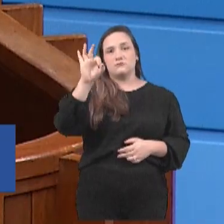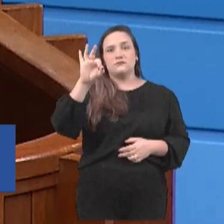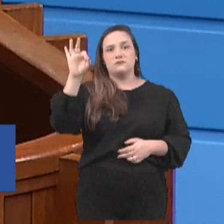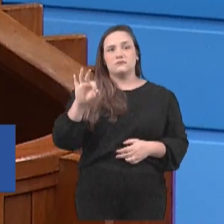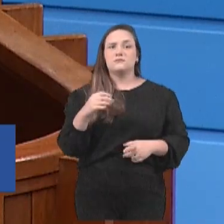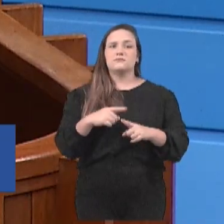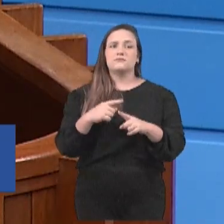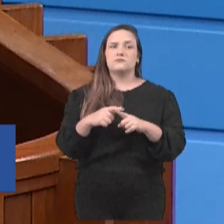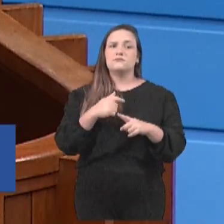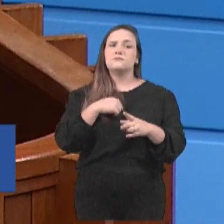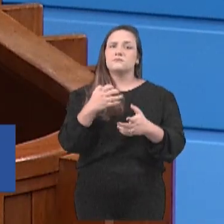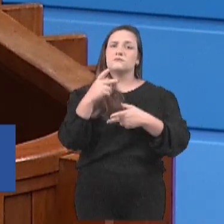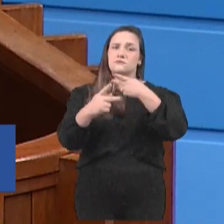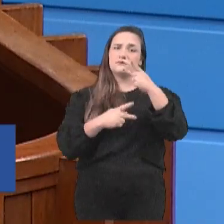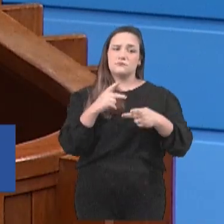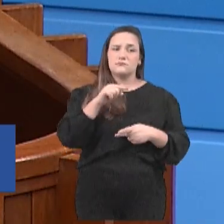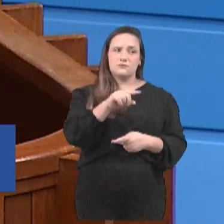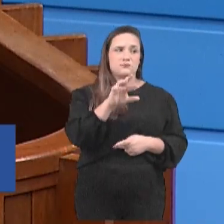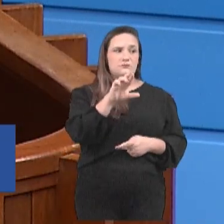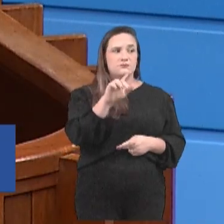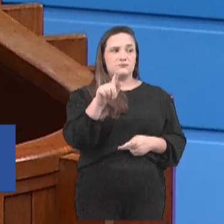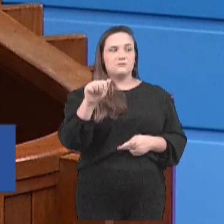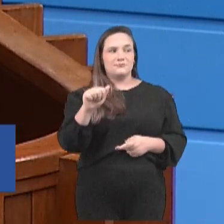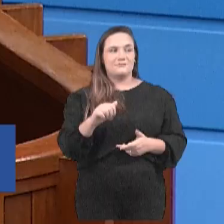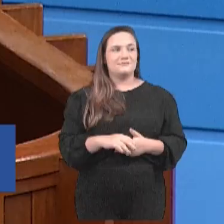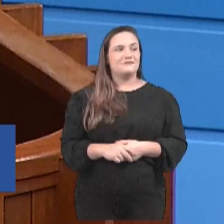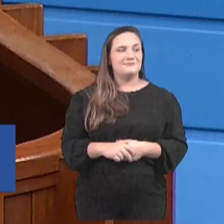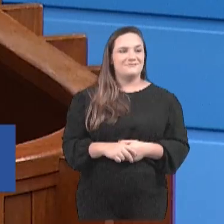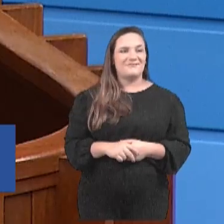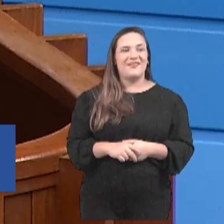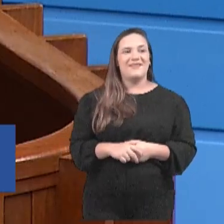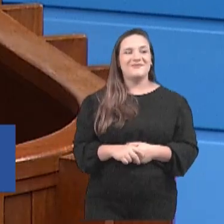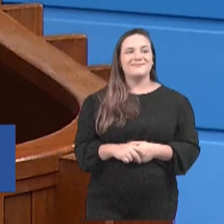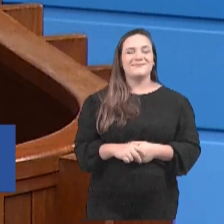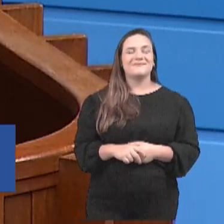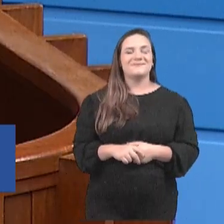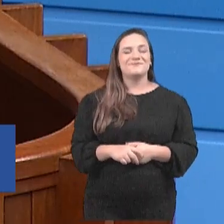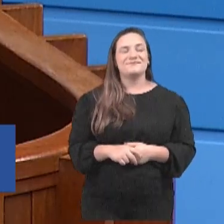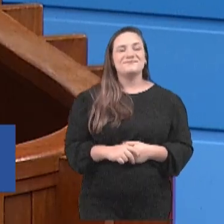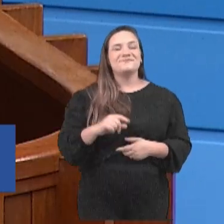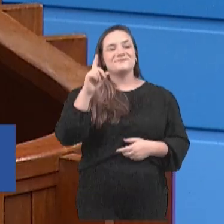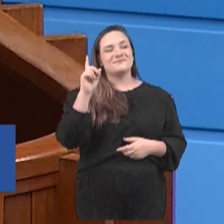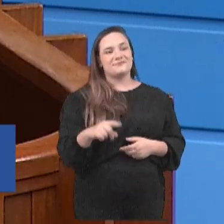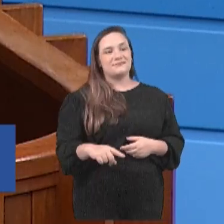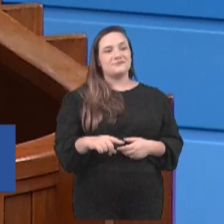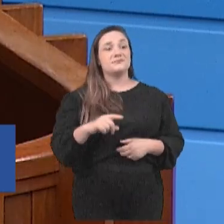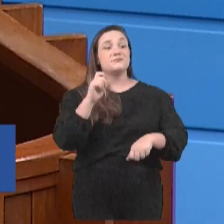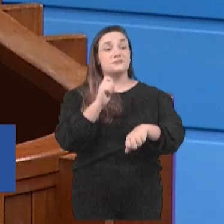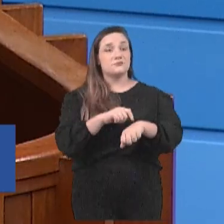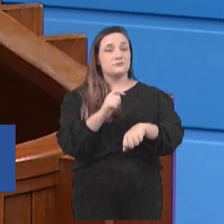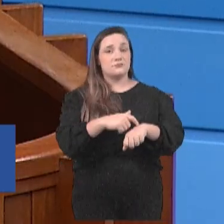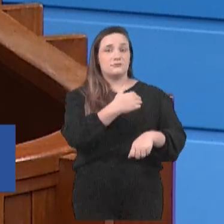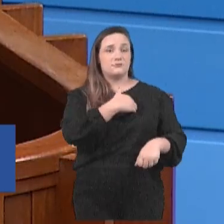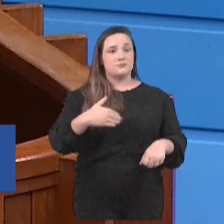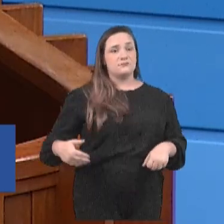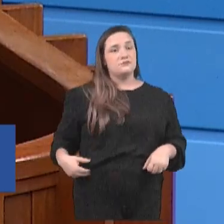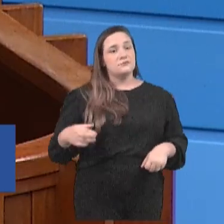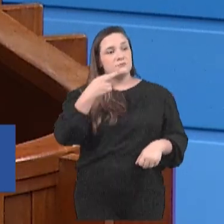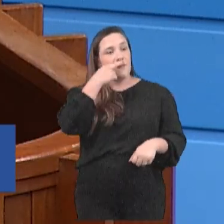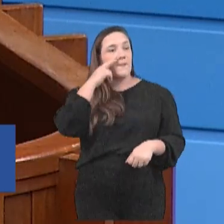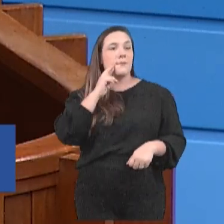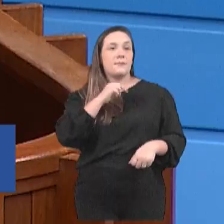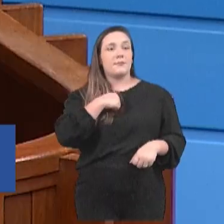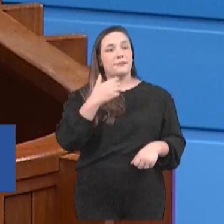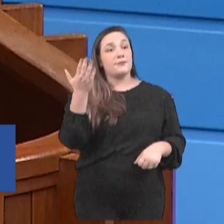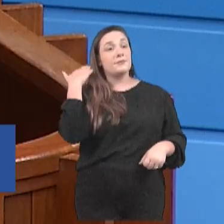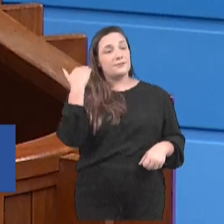eu quero falar desse RGA? Que assim que o governador Eduardo Riedel assumiu o mandato, e eu, na oportunidade, era